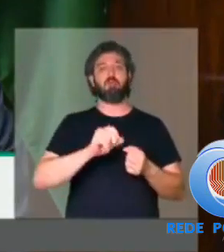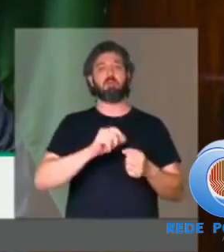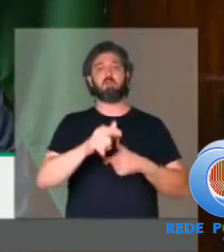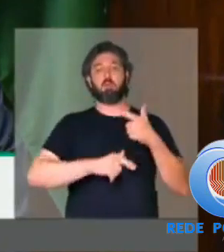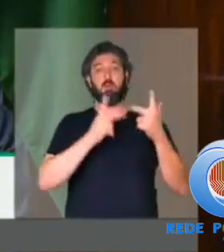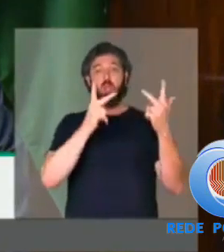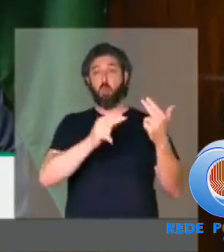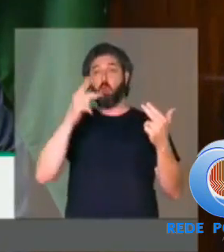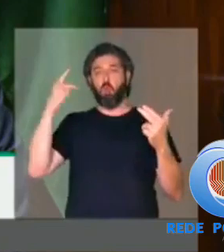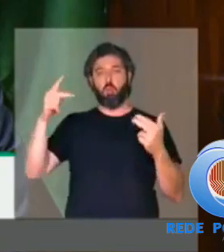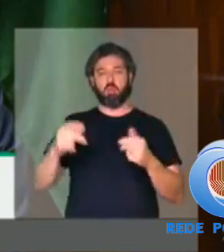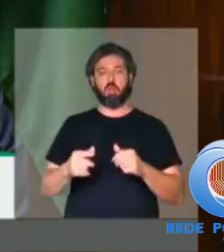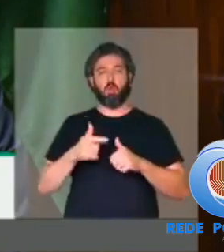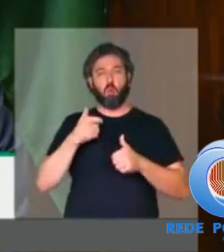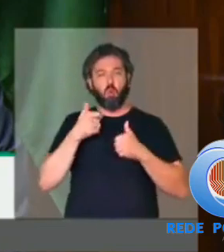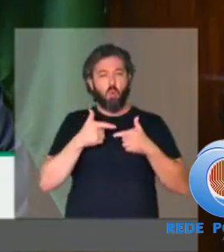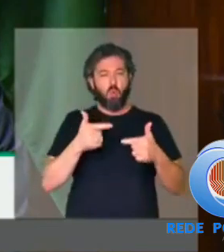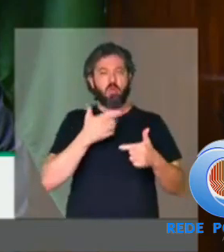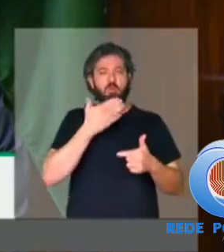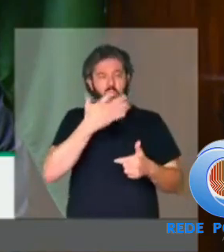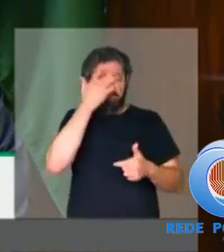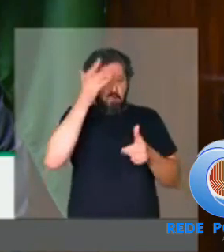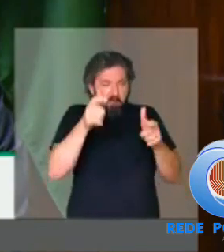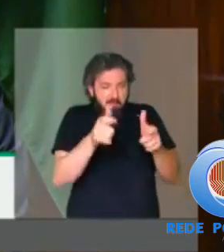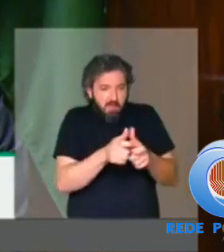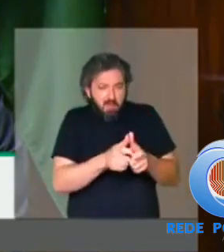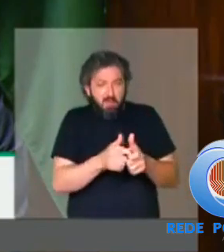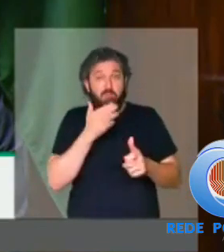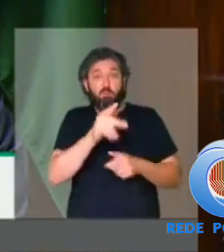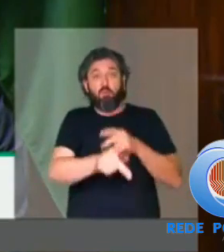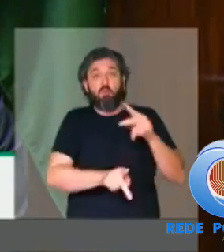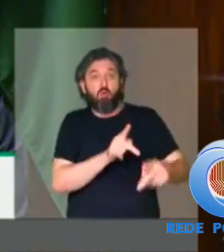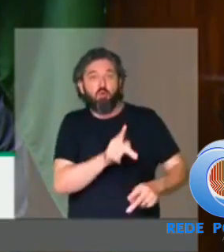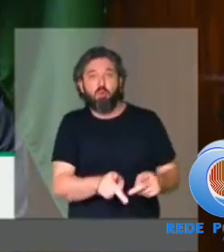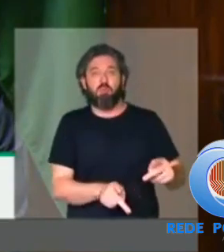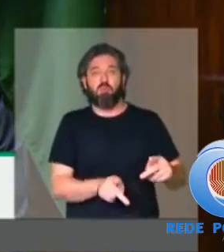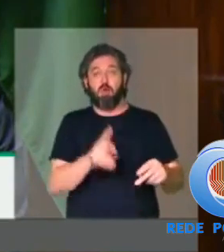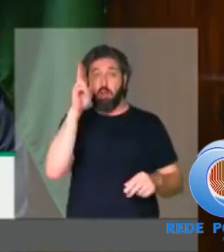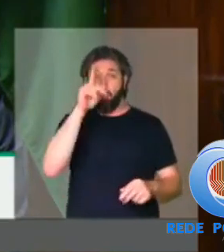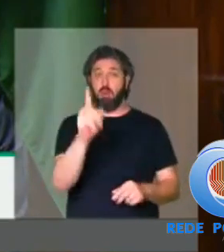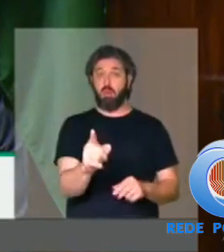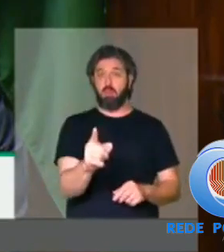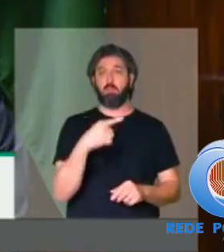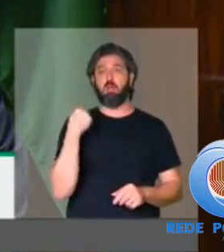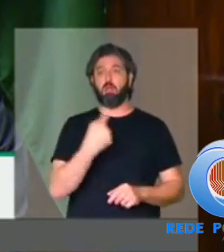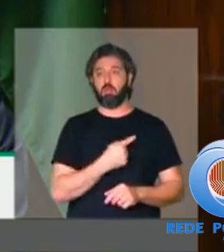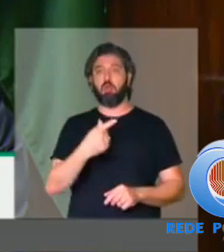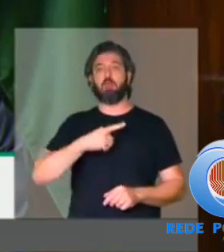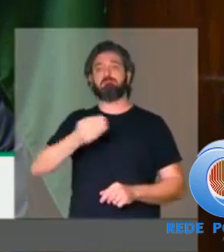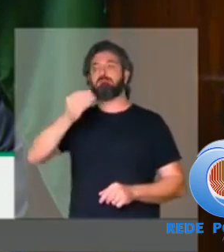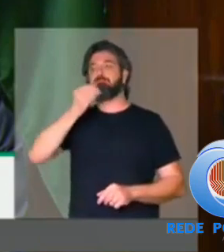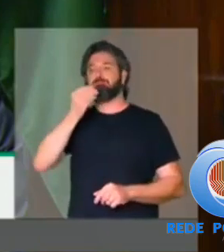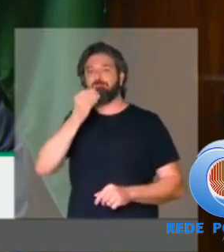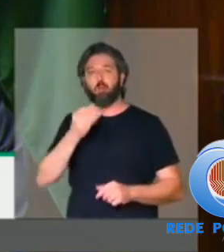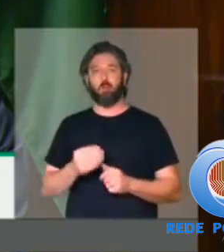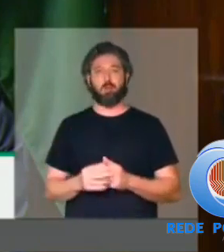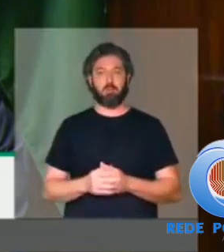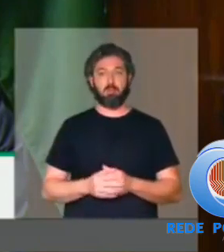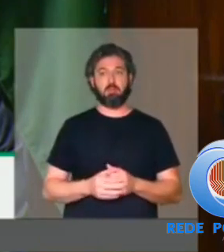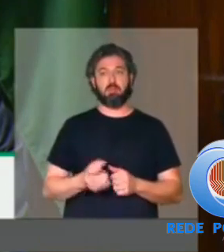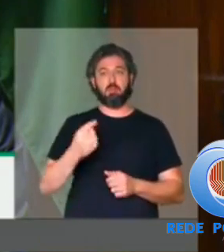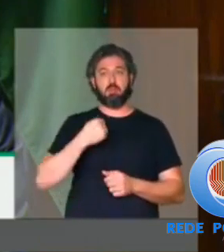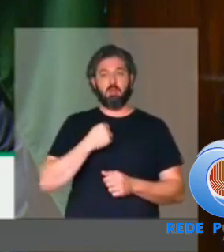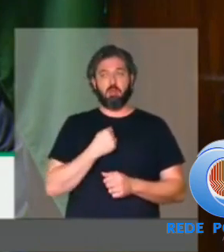fazendo o que eles faziam, lutar pelo pequeno, lutar pelo povo e lembrando que nós temos uma oportunidade.